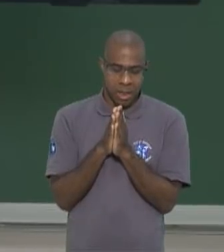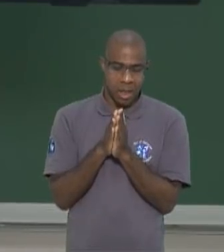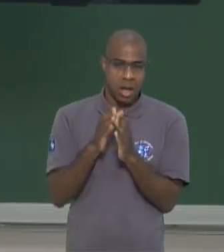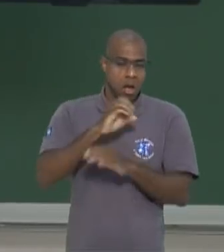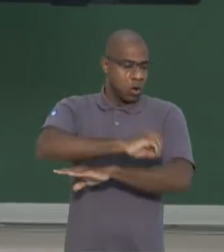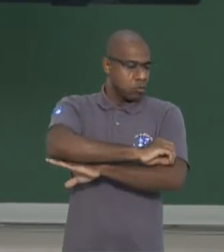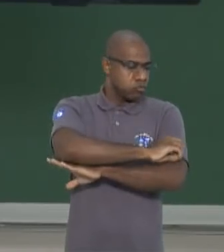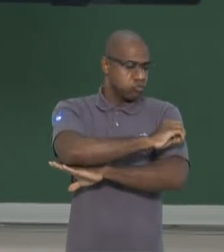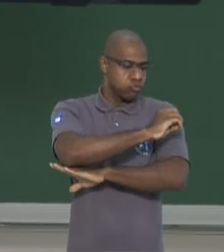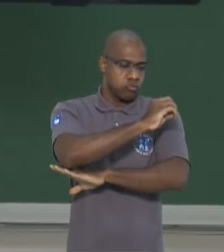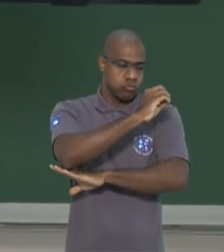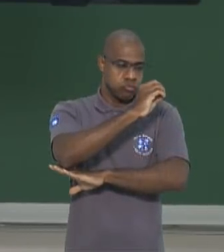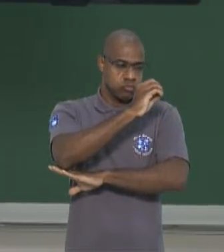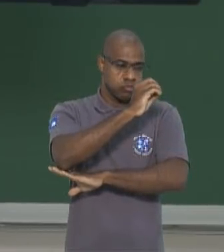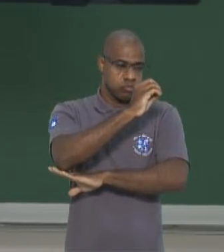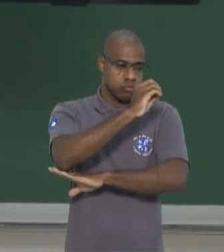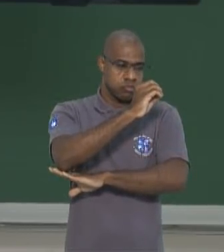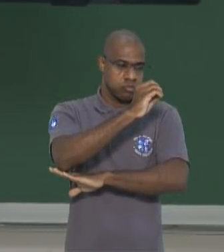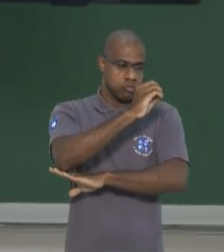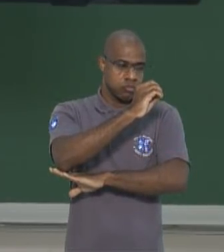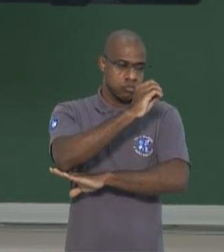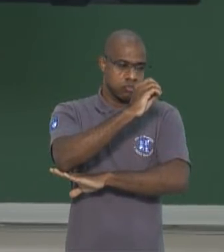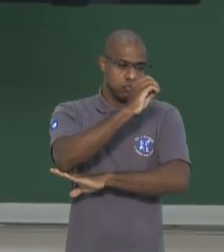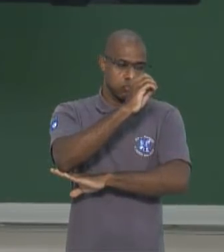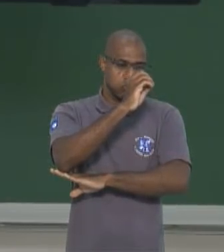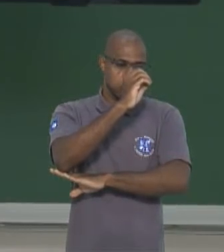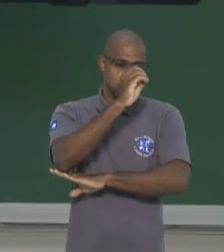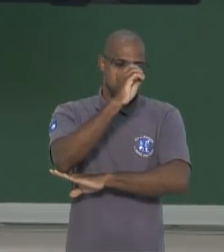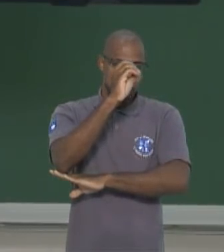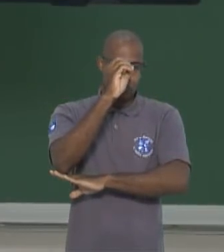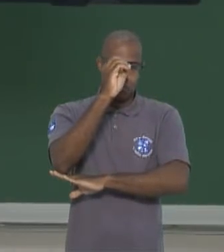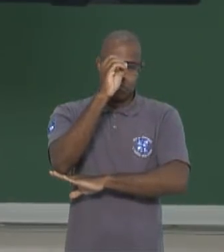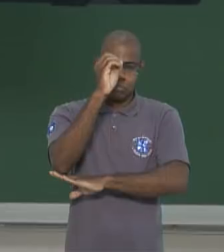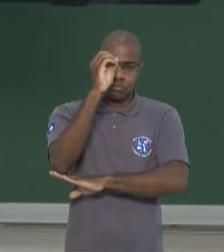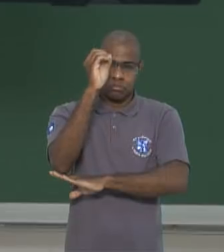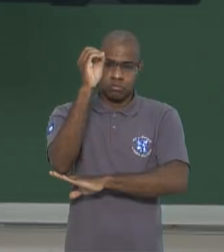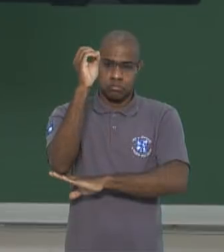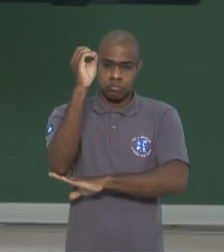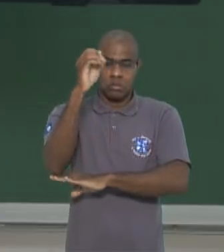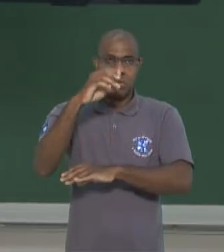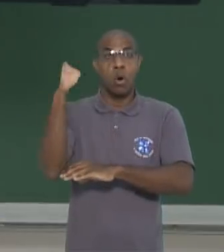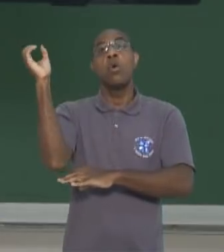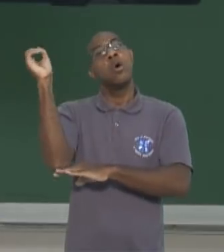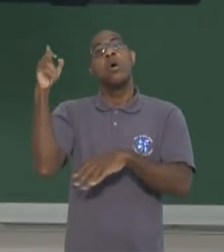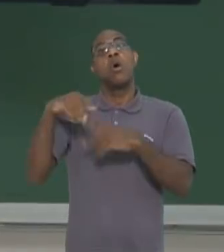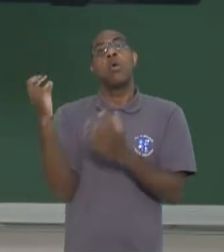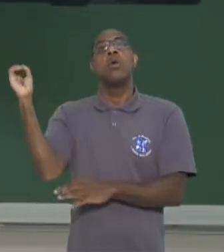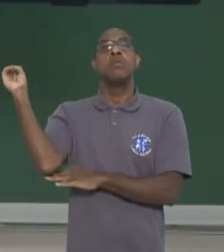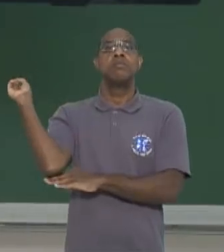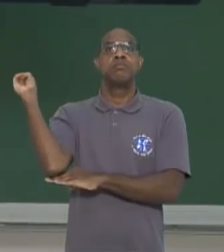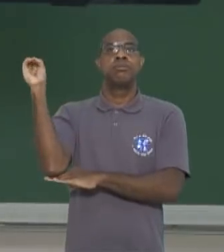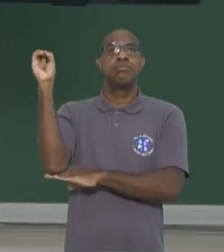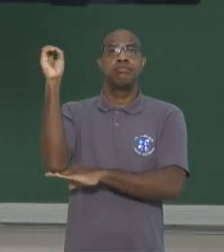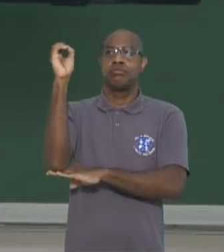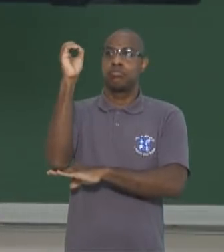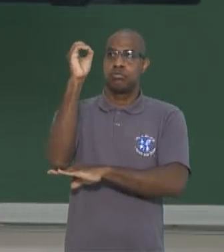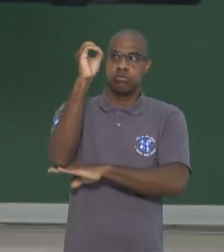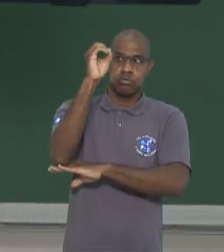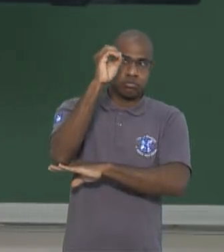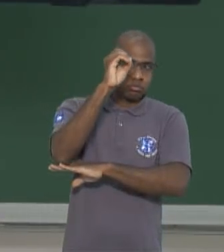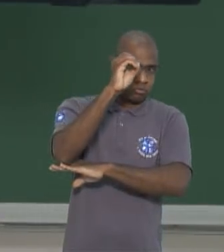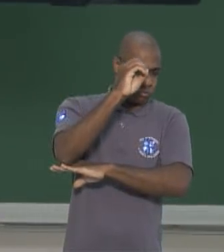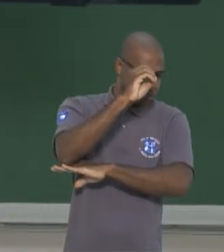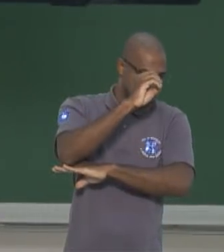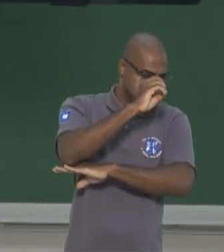né, e durante todo o desencadear do dia, até o sol se pôr. Então, era chamado de livro de horas. E